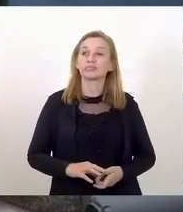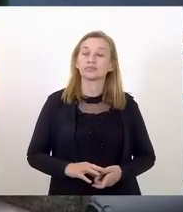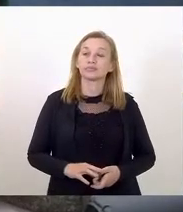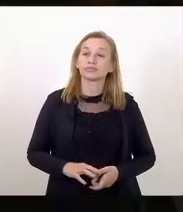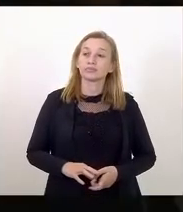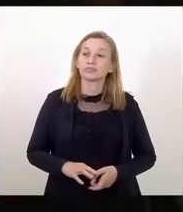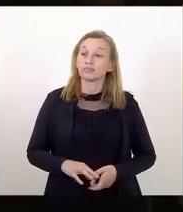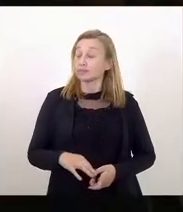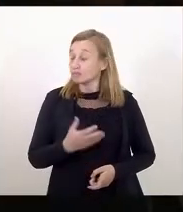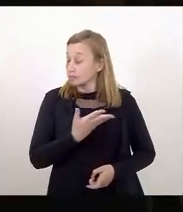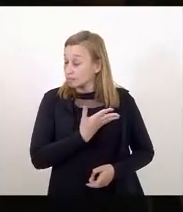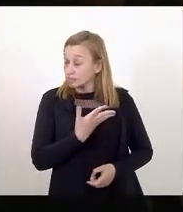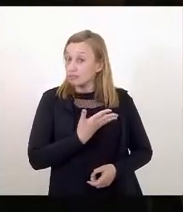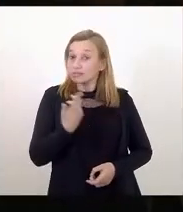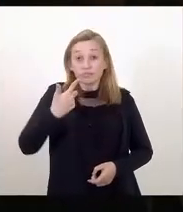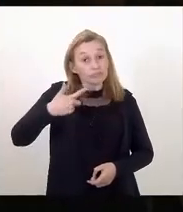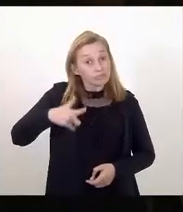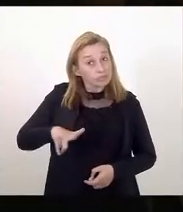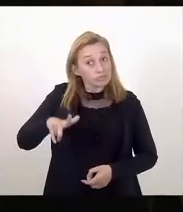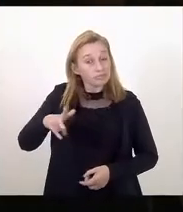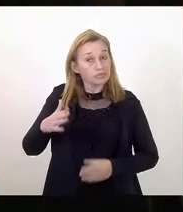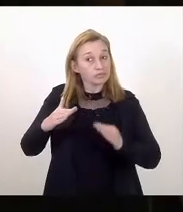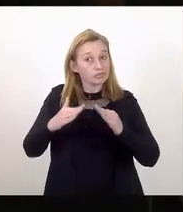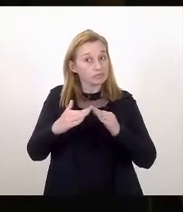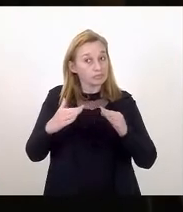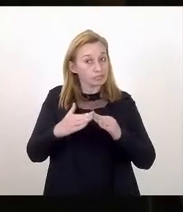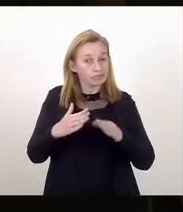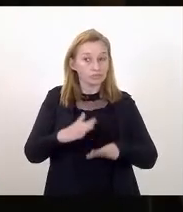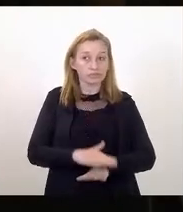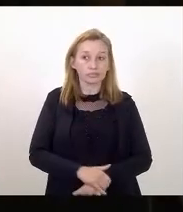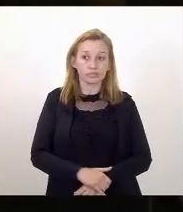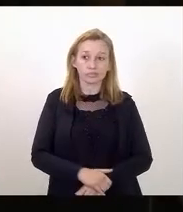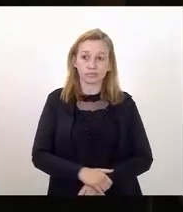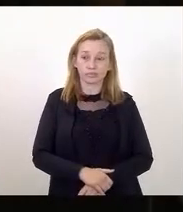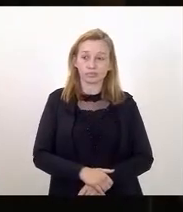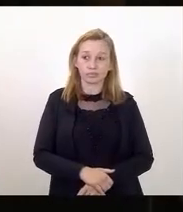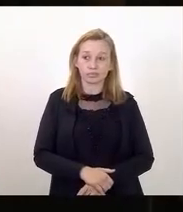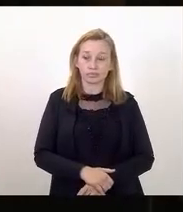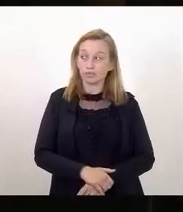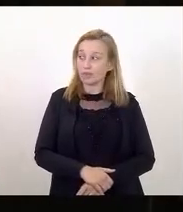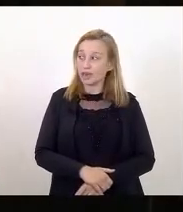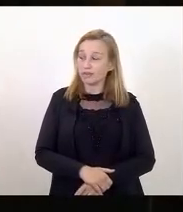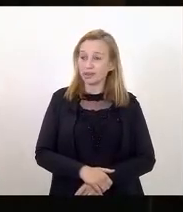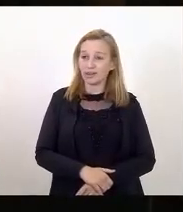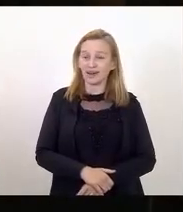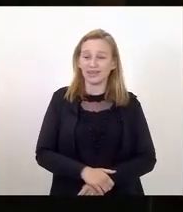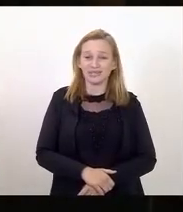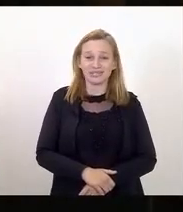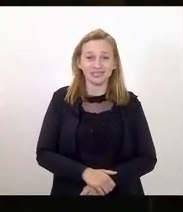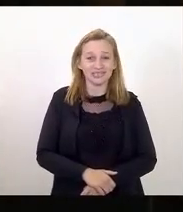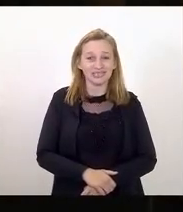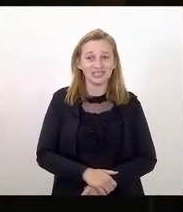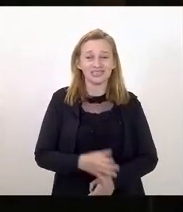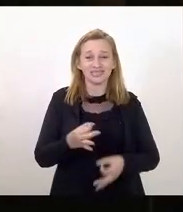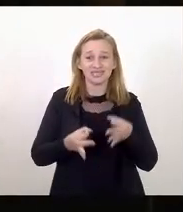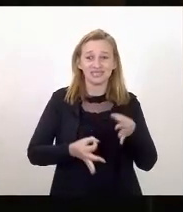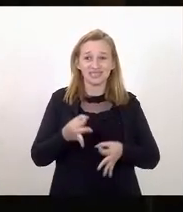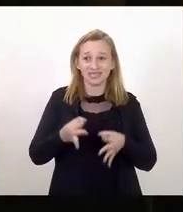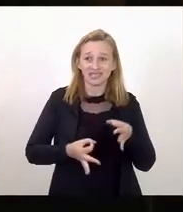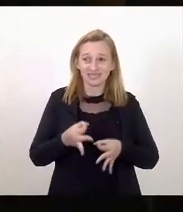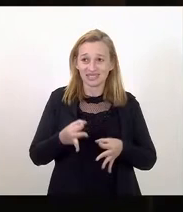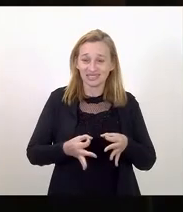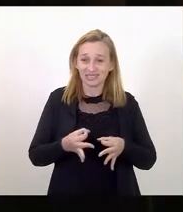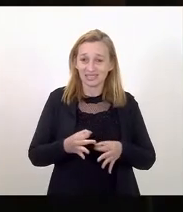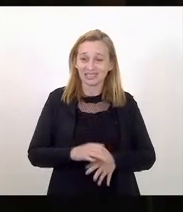Queridos colegas, mais uma vez, essa casa se depara com um projeto vindo do judiciário, com premissas extremamente